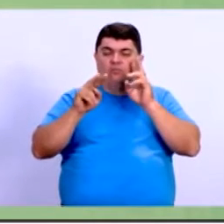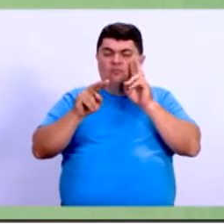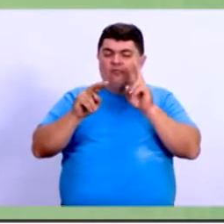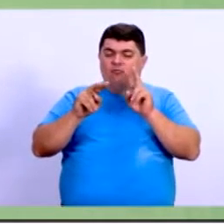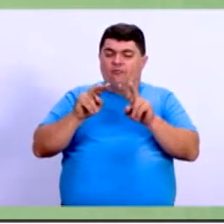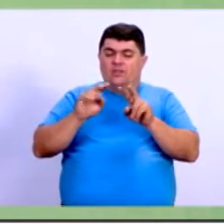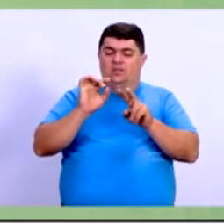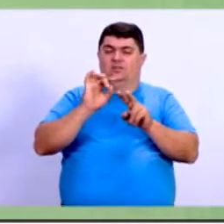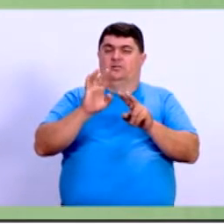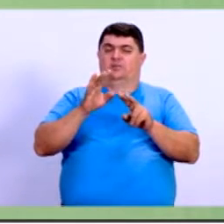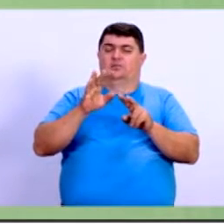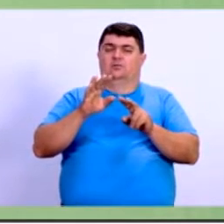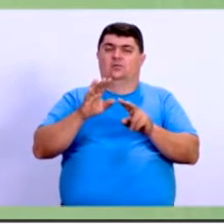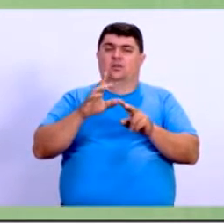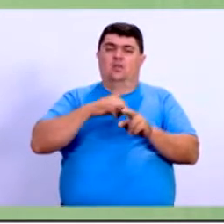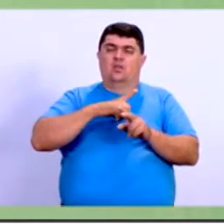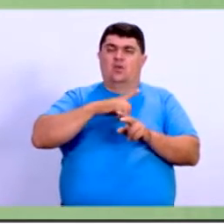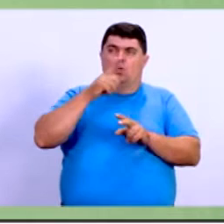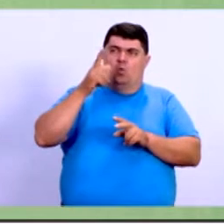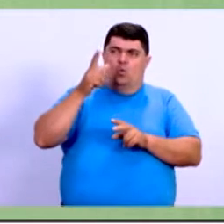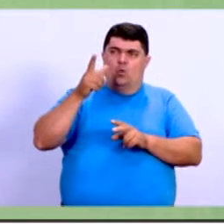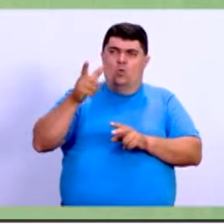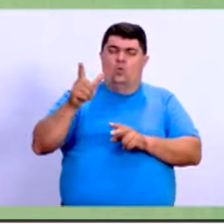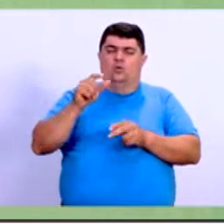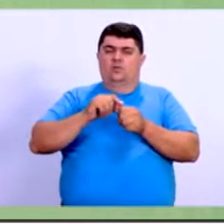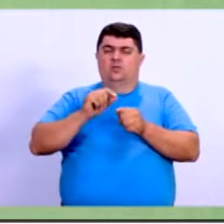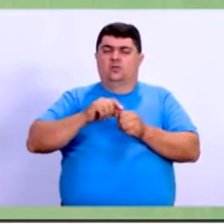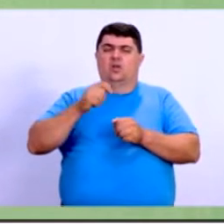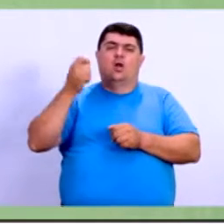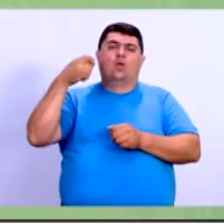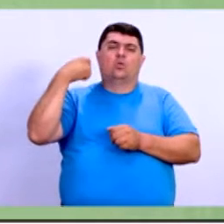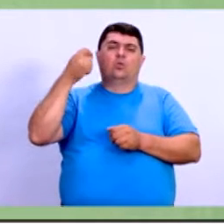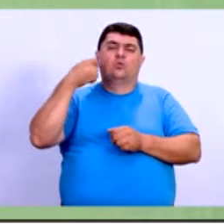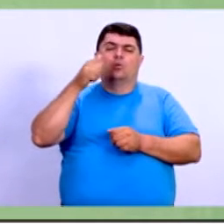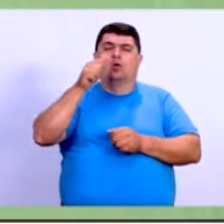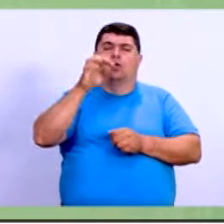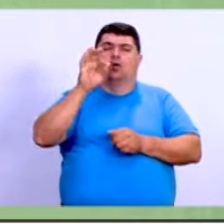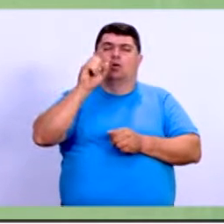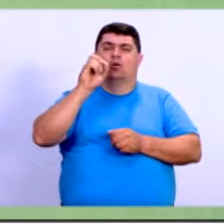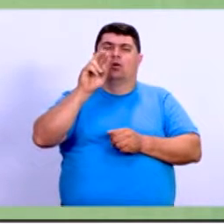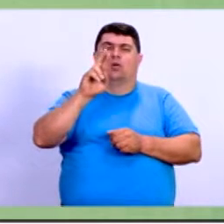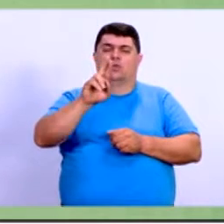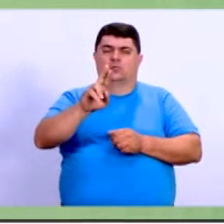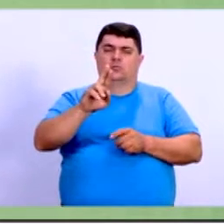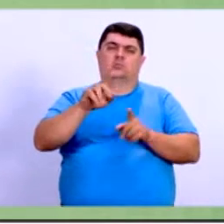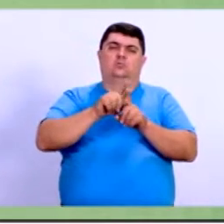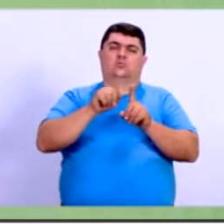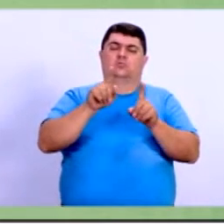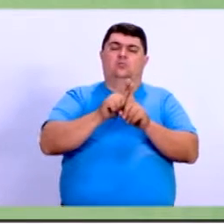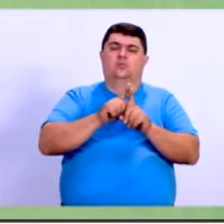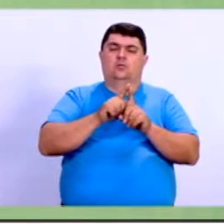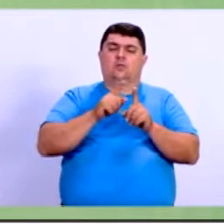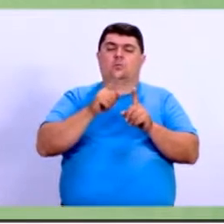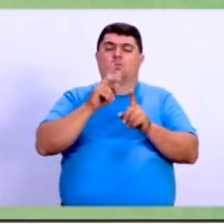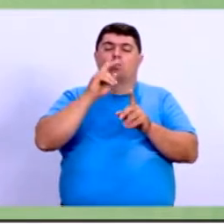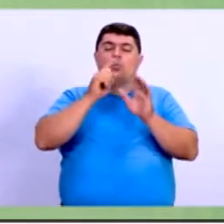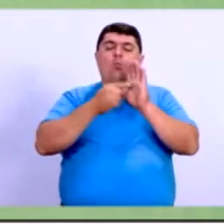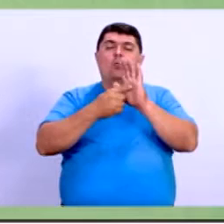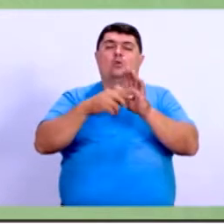meus atores, são aqueles que vão mexer no sistema. E ele identifica como os requisitos funcionais do